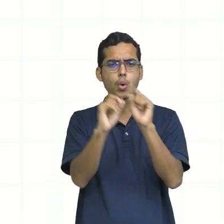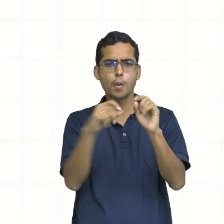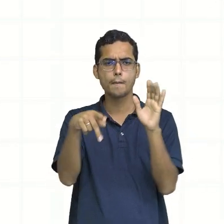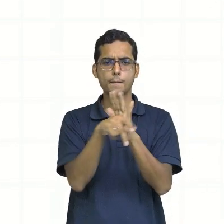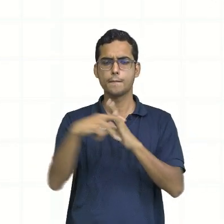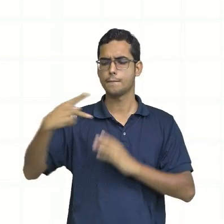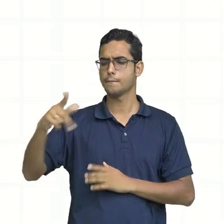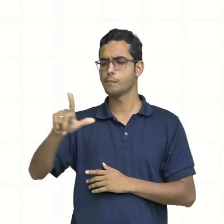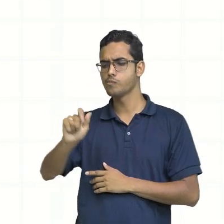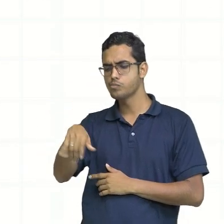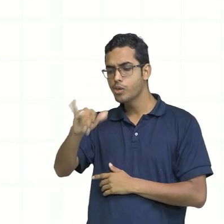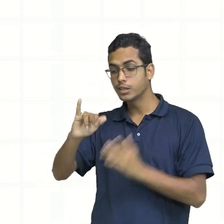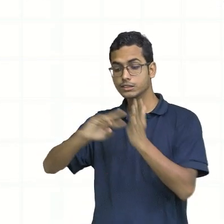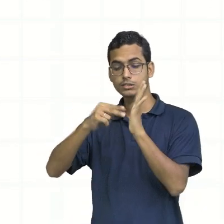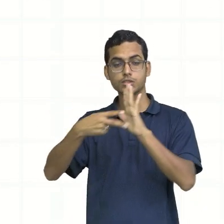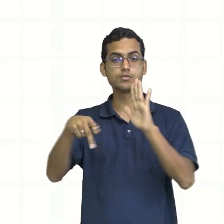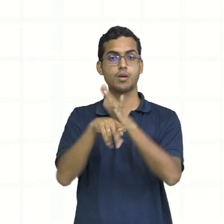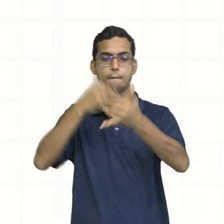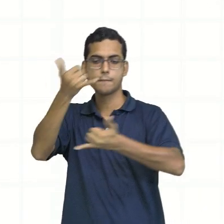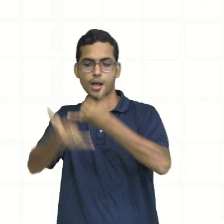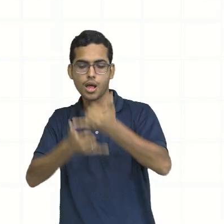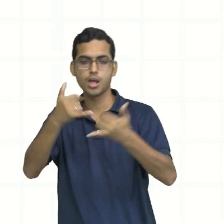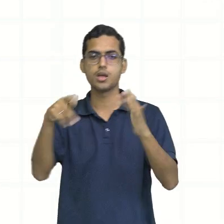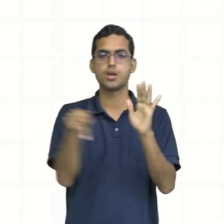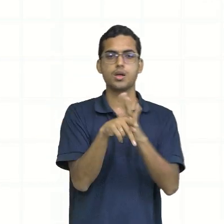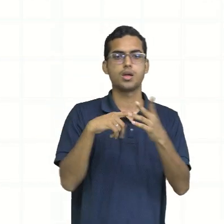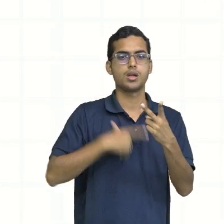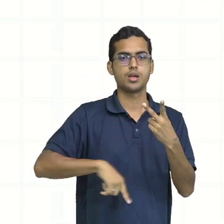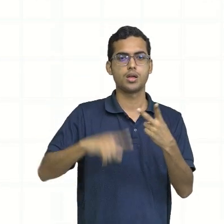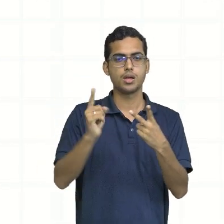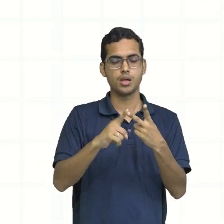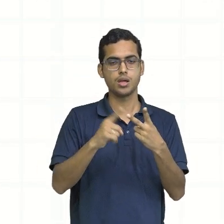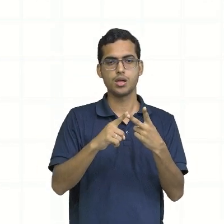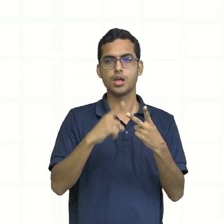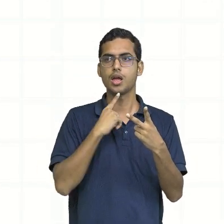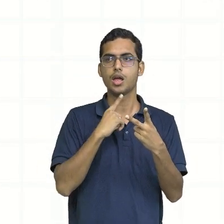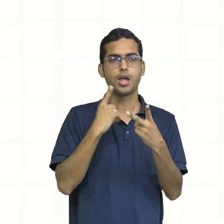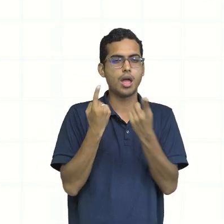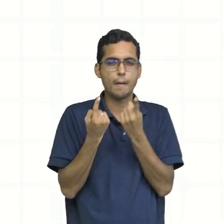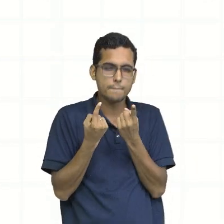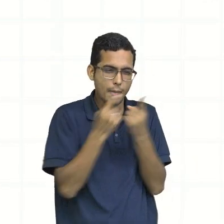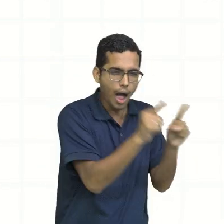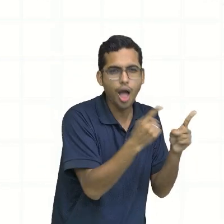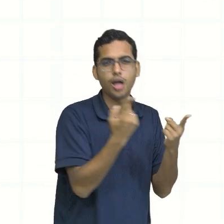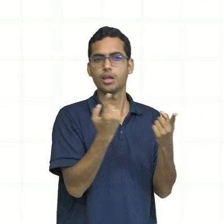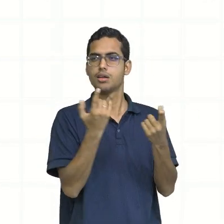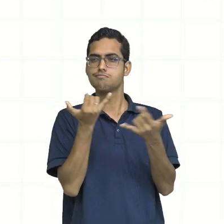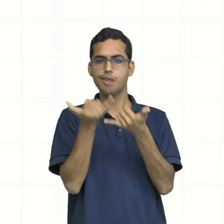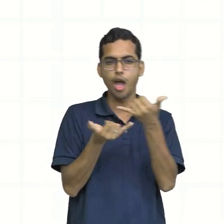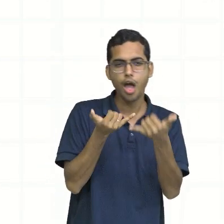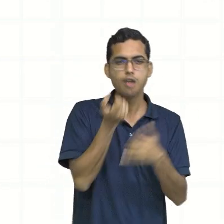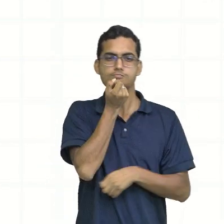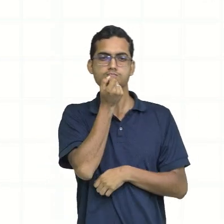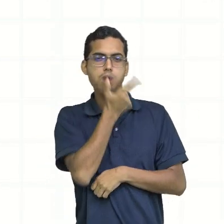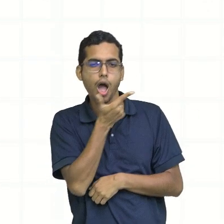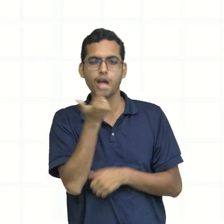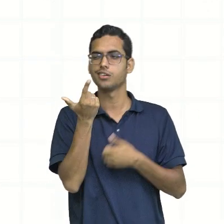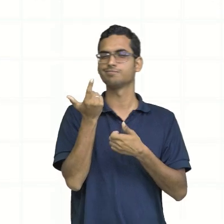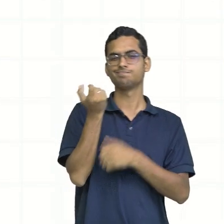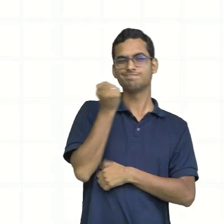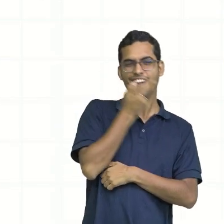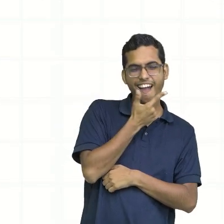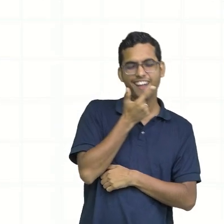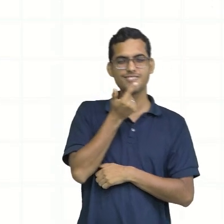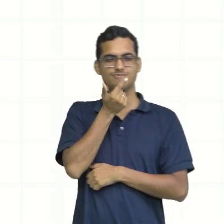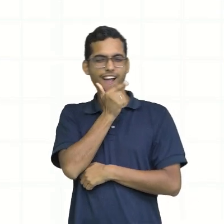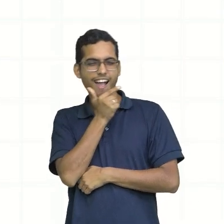significa jogar, brincar, tocar ou também pregar peça em alguém. né, fazer uma piada, fazer uma gracinha, tirar